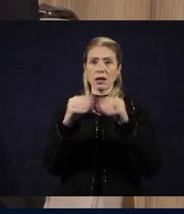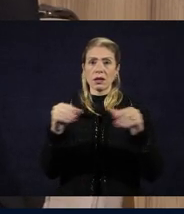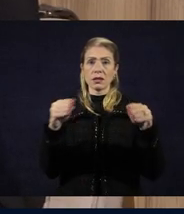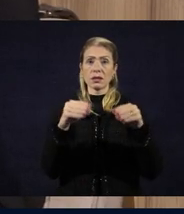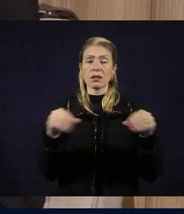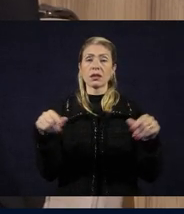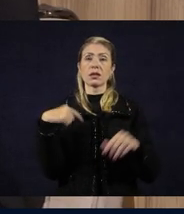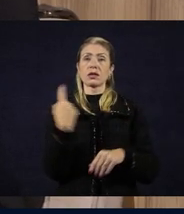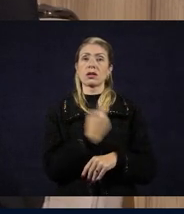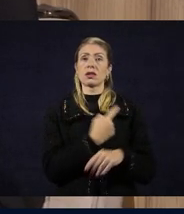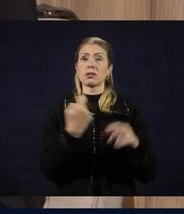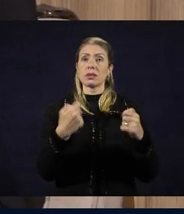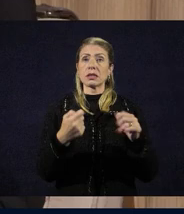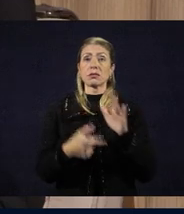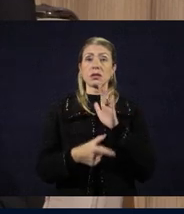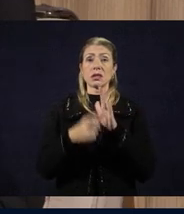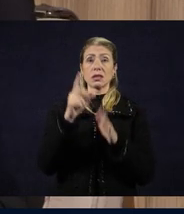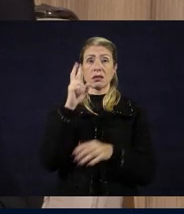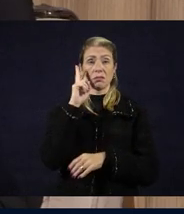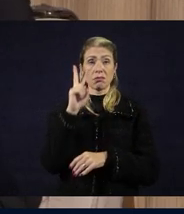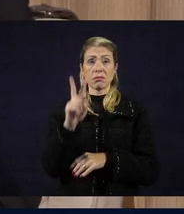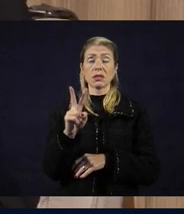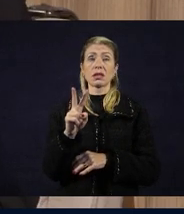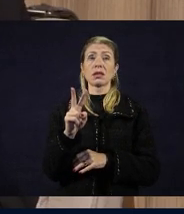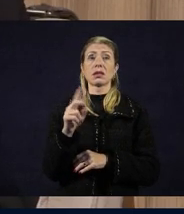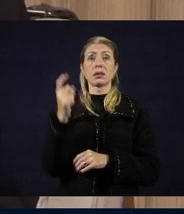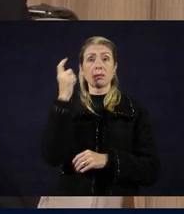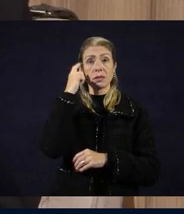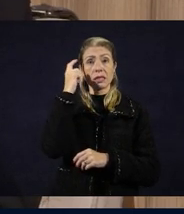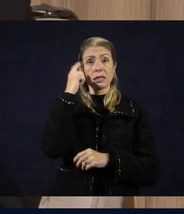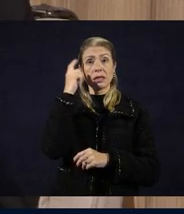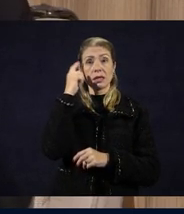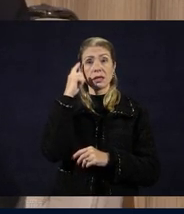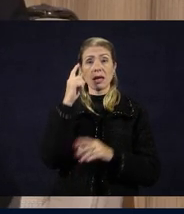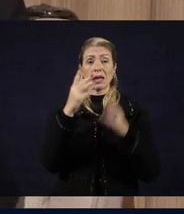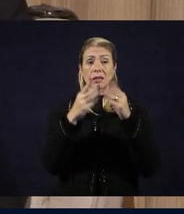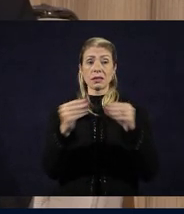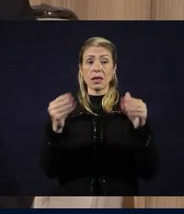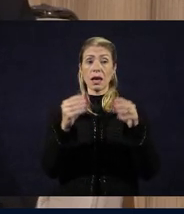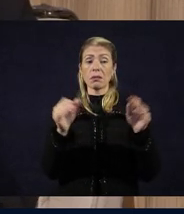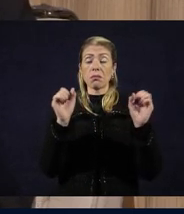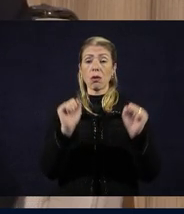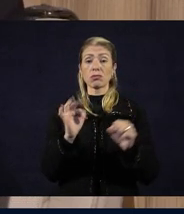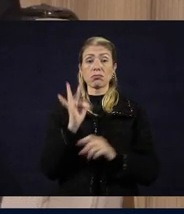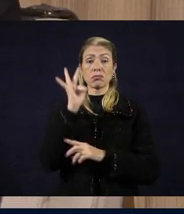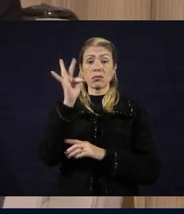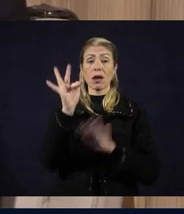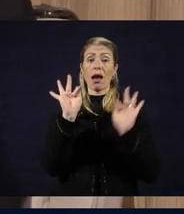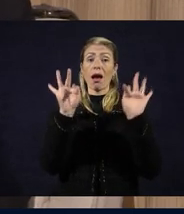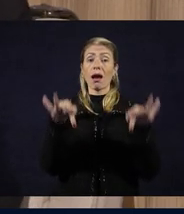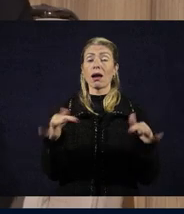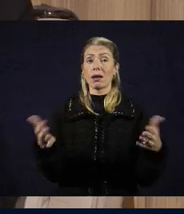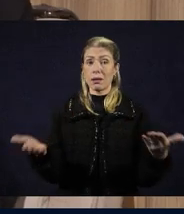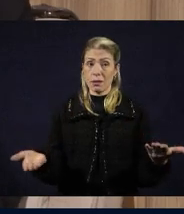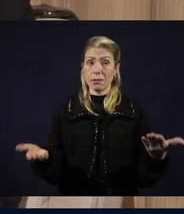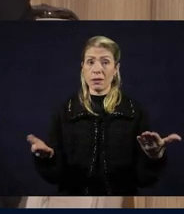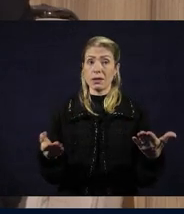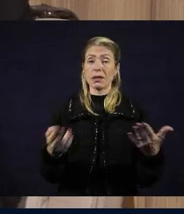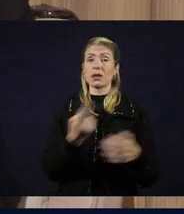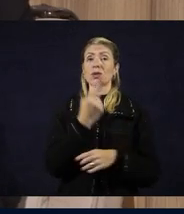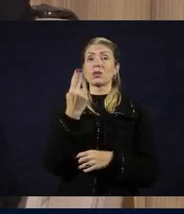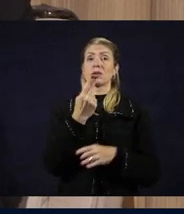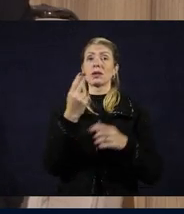analisar a questão das terras ser finitas né então não tem como ampliar a base de